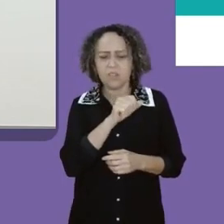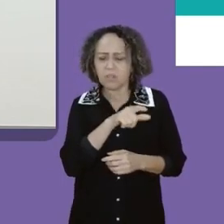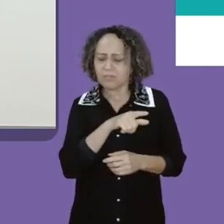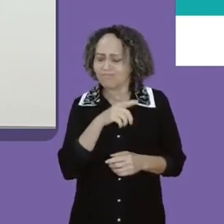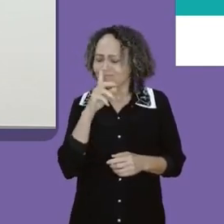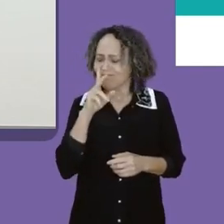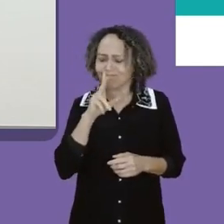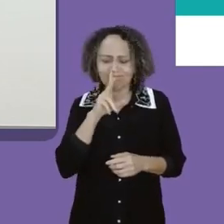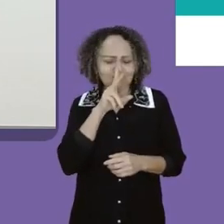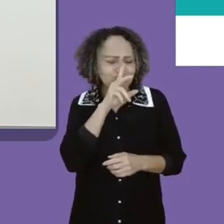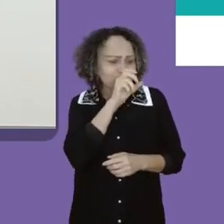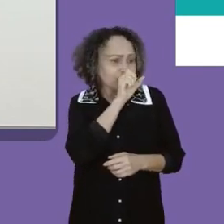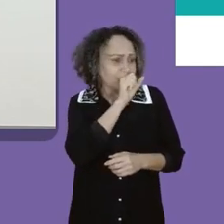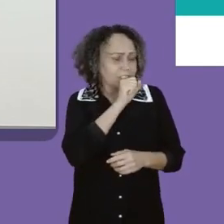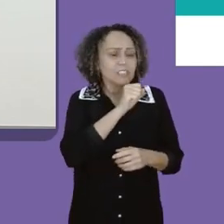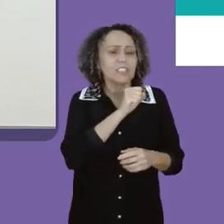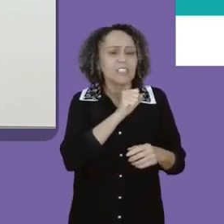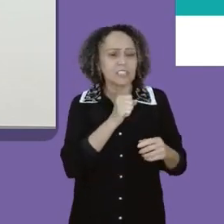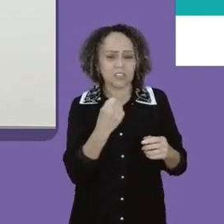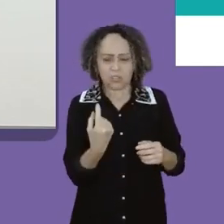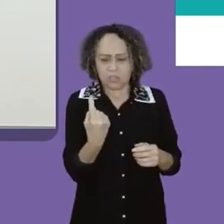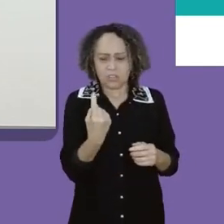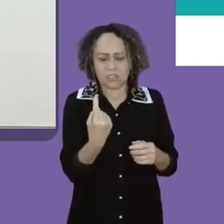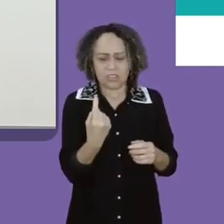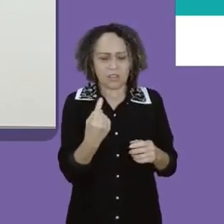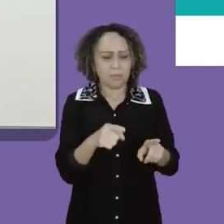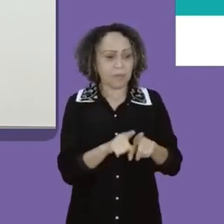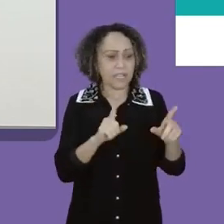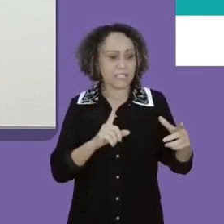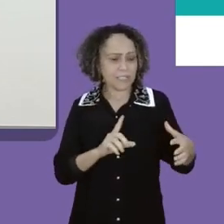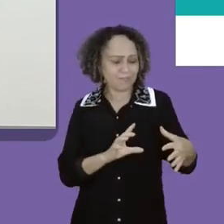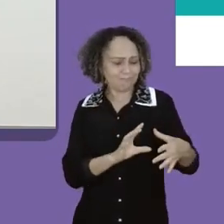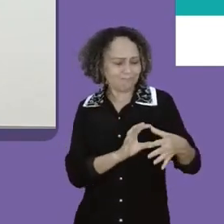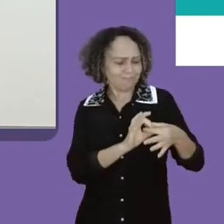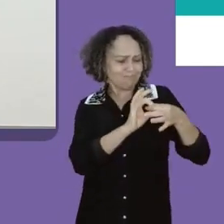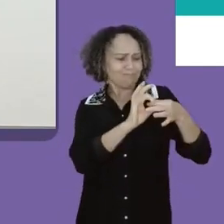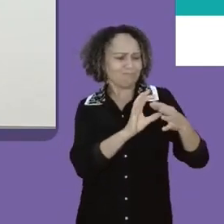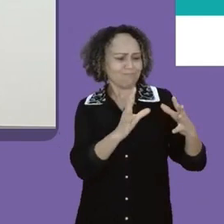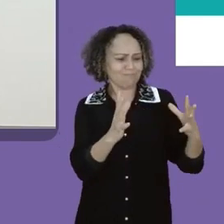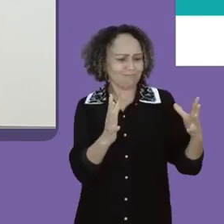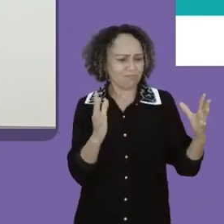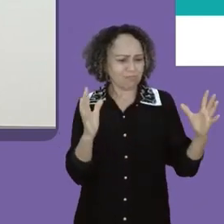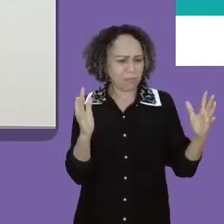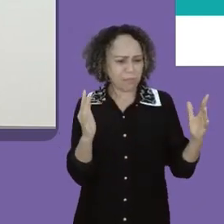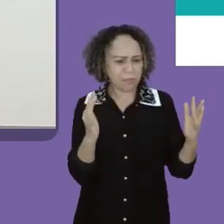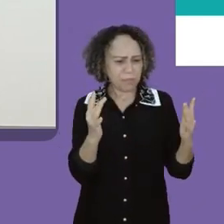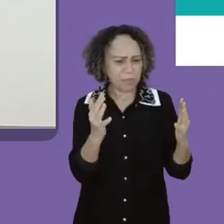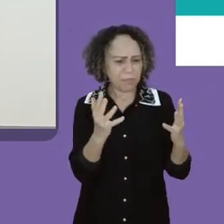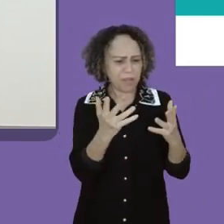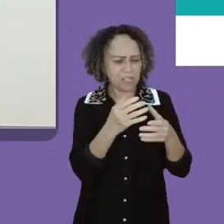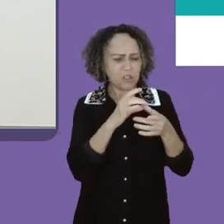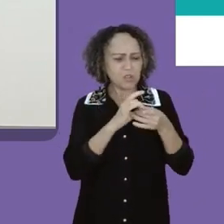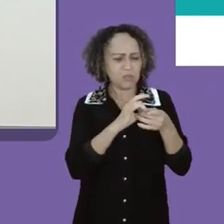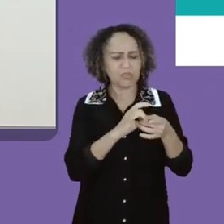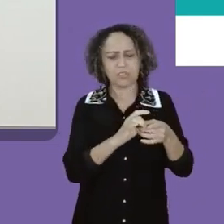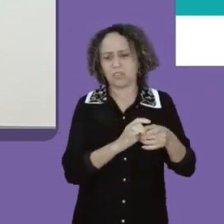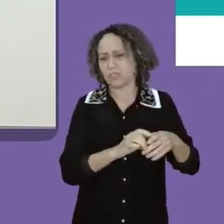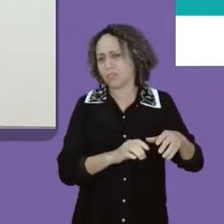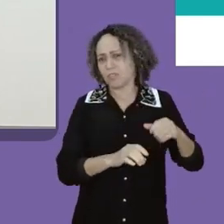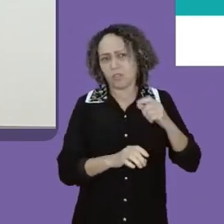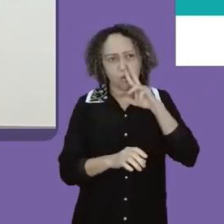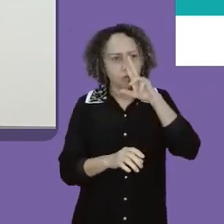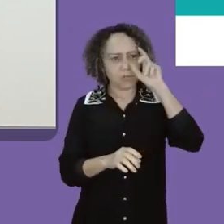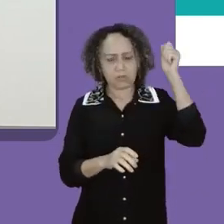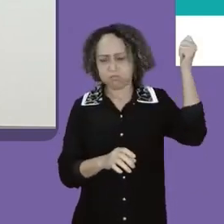maior quando você está junto. E nós conhecemos que esse governo é um governo para criminalizar